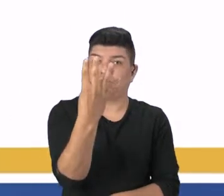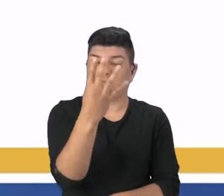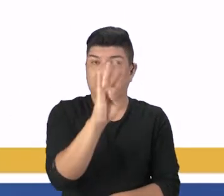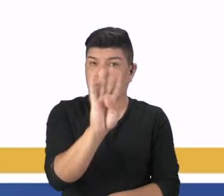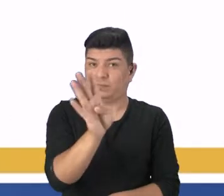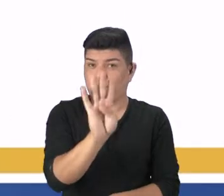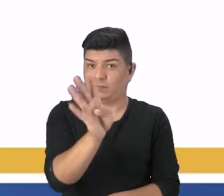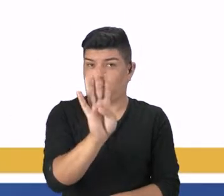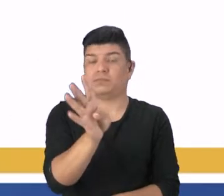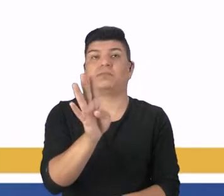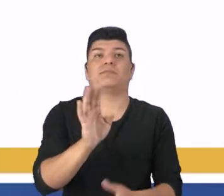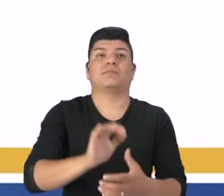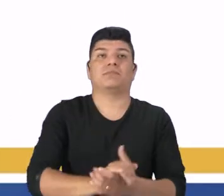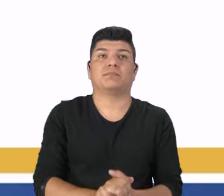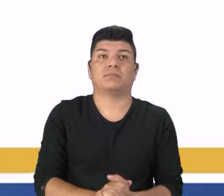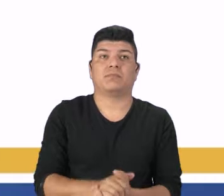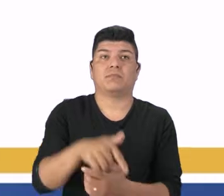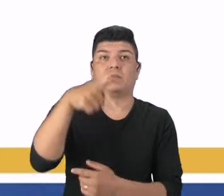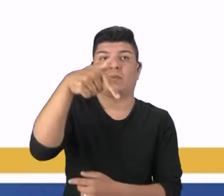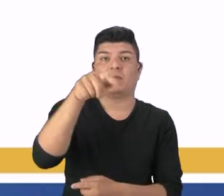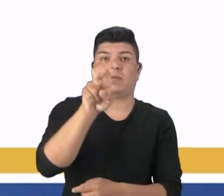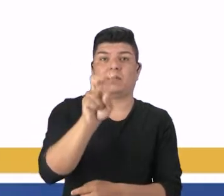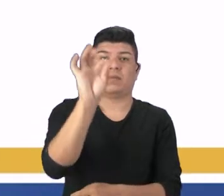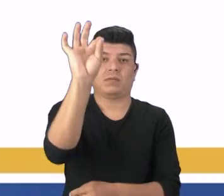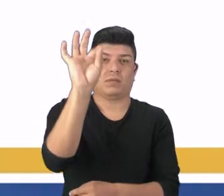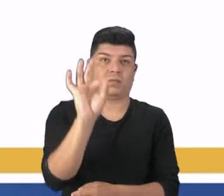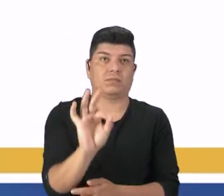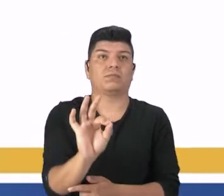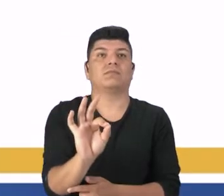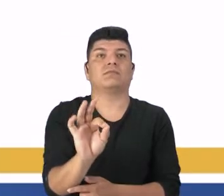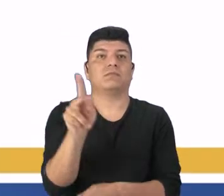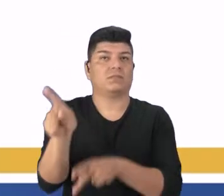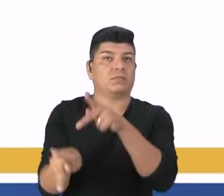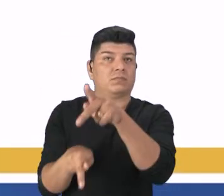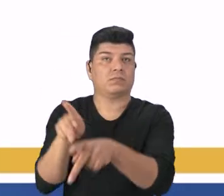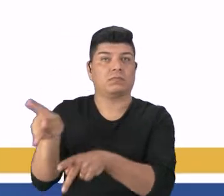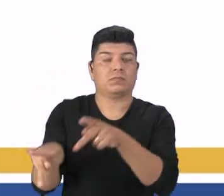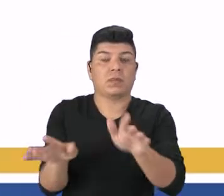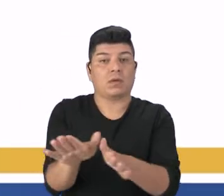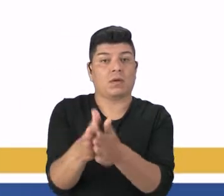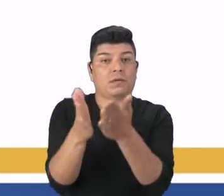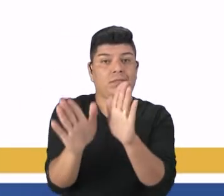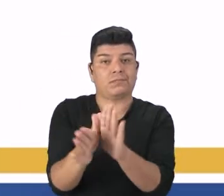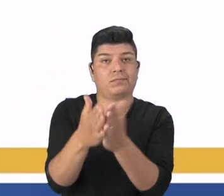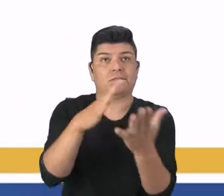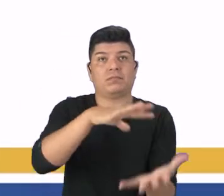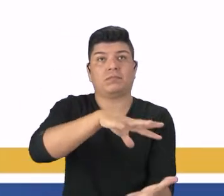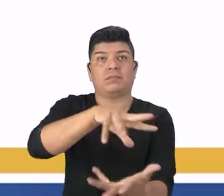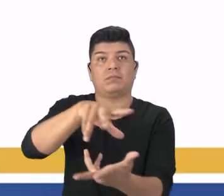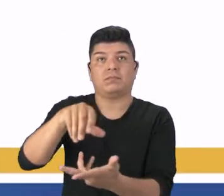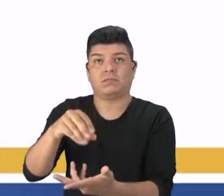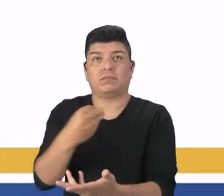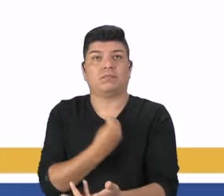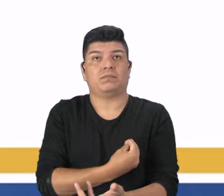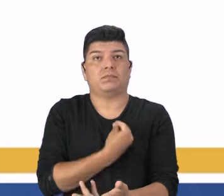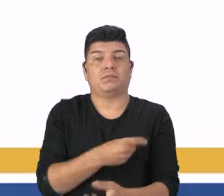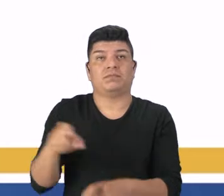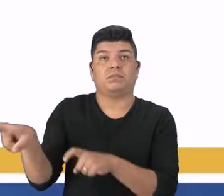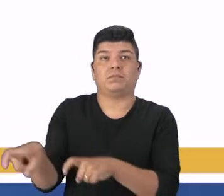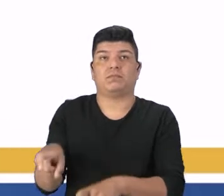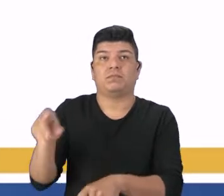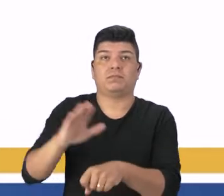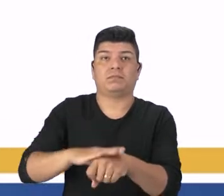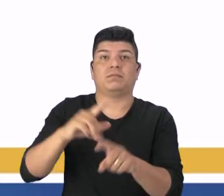R$ 4. Cerca de 75% da população pobre mundial vive em áreas rurais e mais da metade